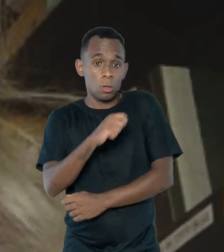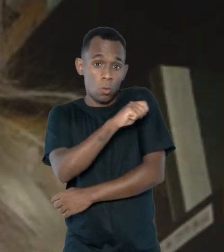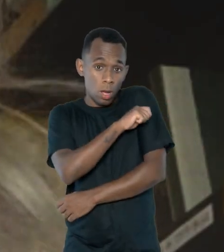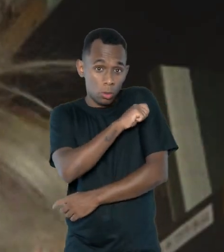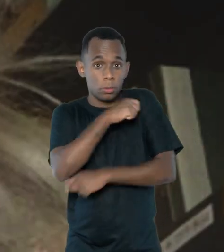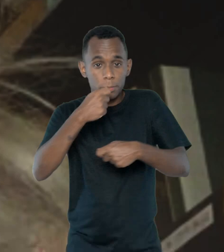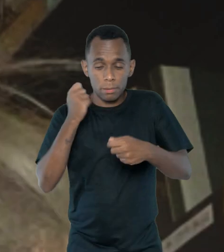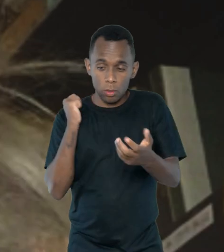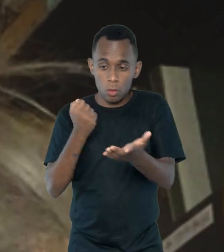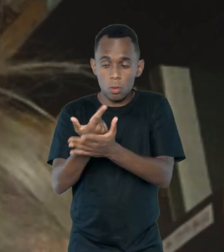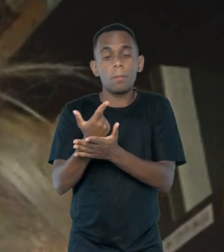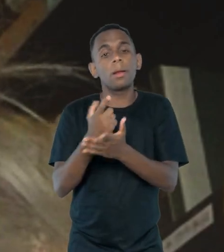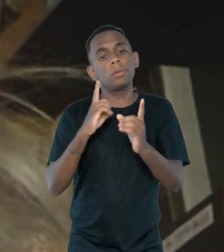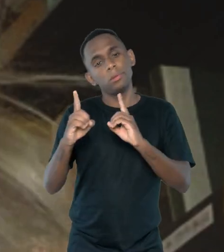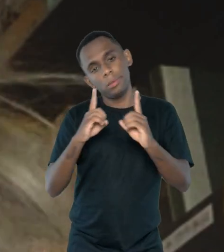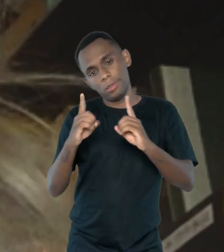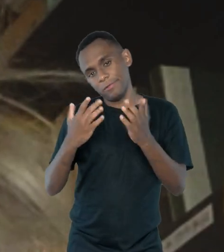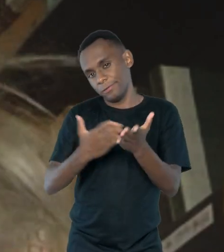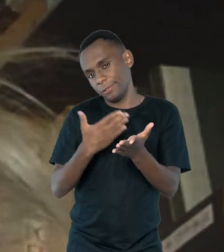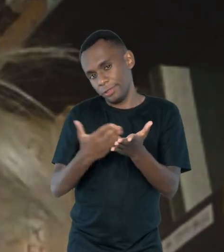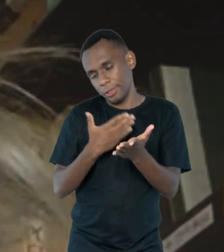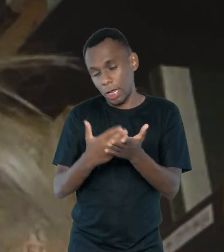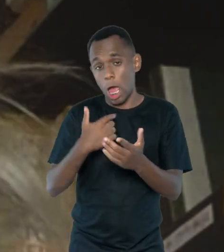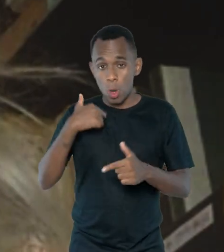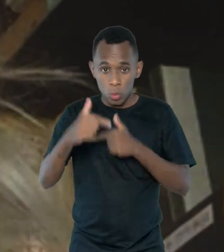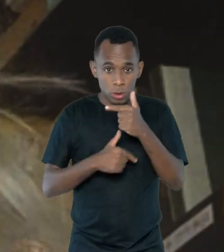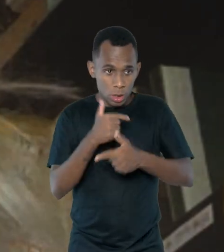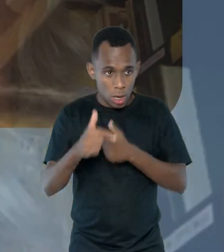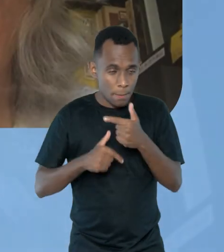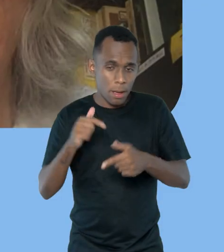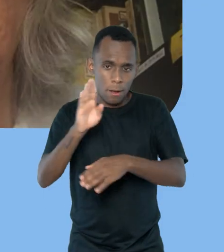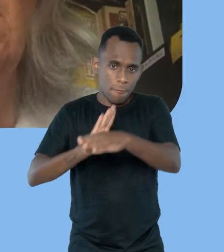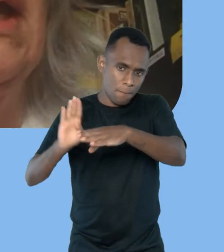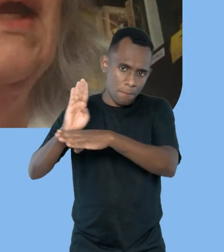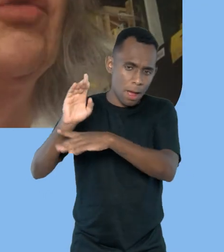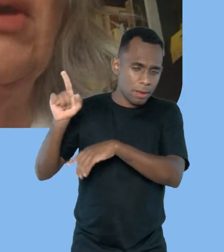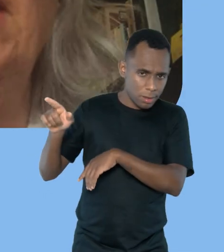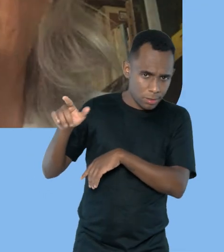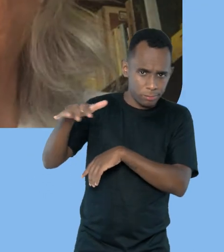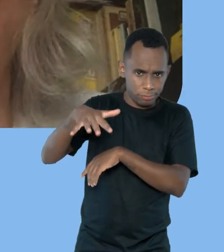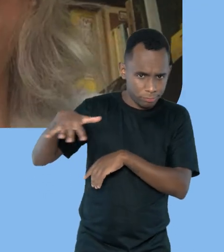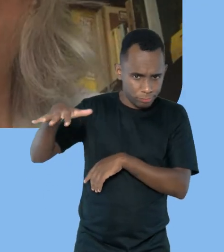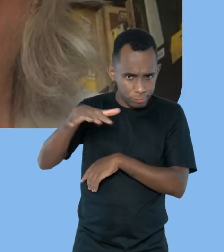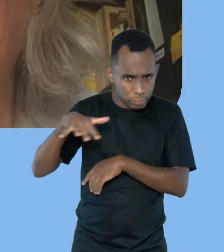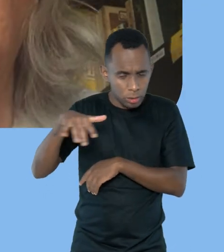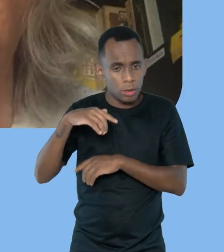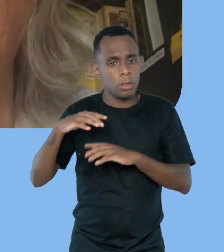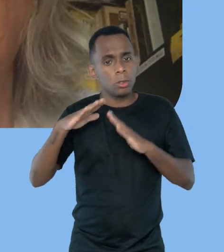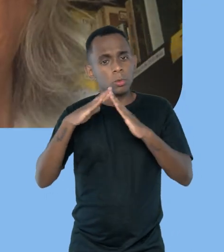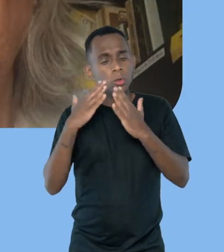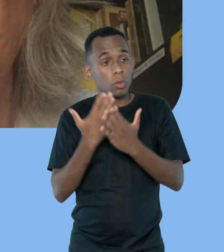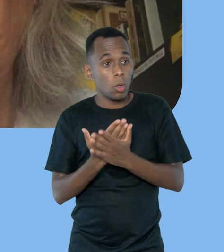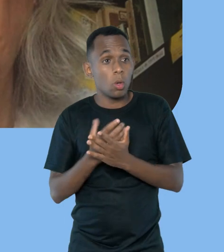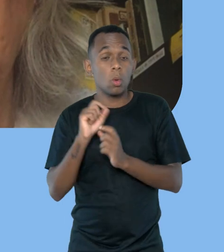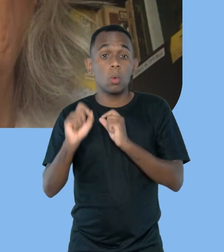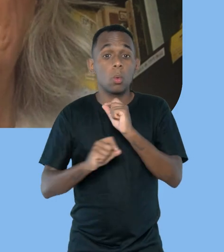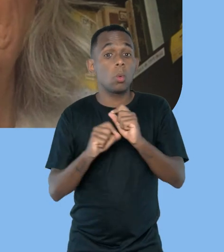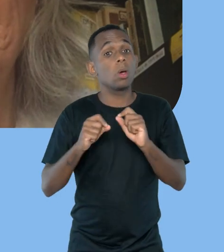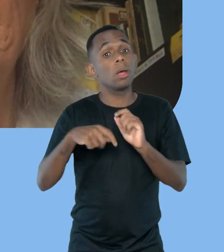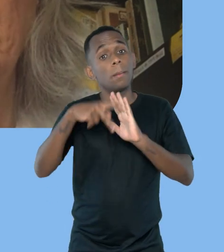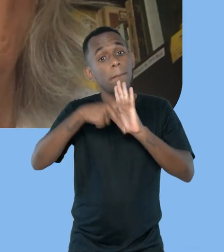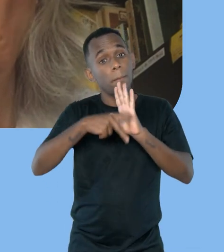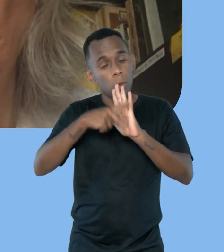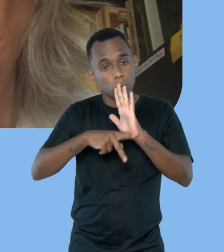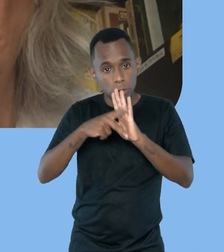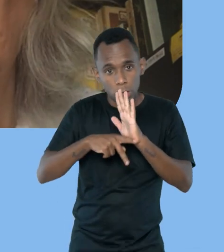livro didático. E eu trabalhava na região do Barreiro. Eu trabalhava numa escola... Aí a gente está falando do